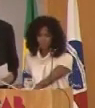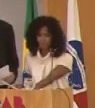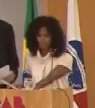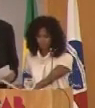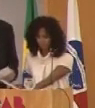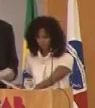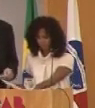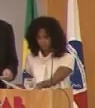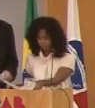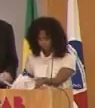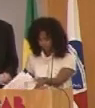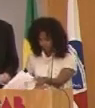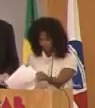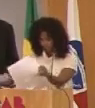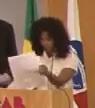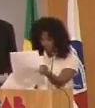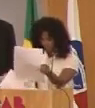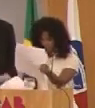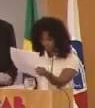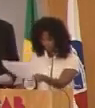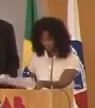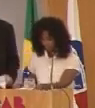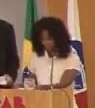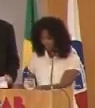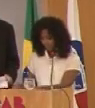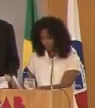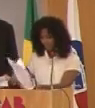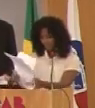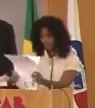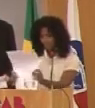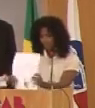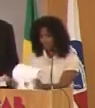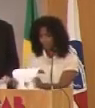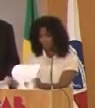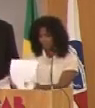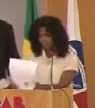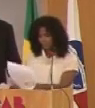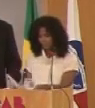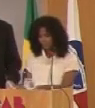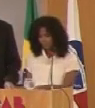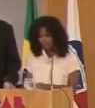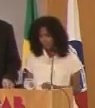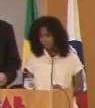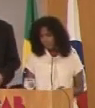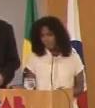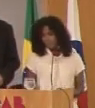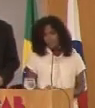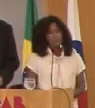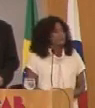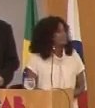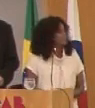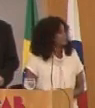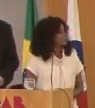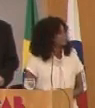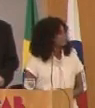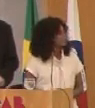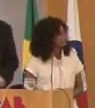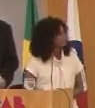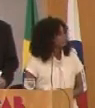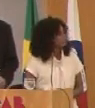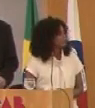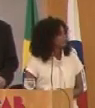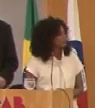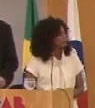o convite da Comissão Arnes de participar aqui desse evento. O combate à violência tem várias